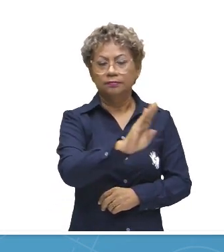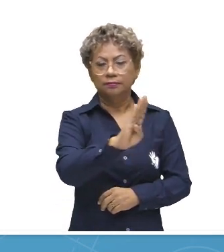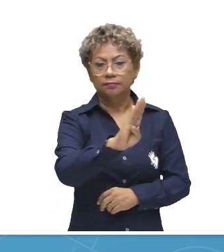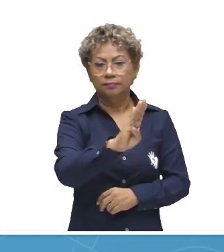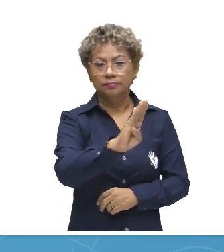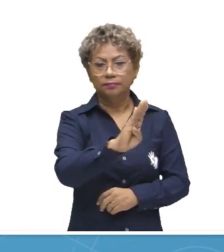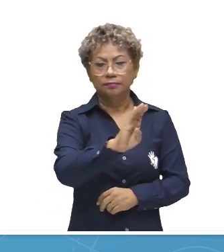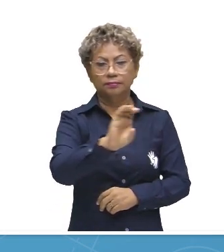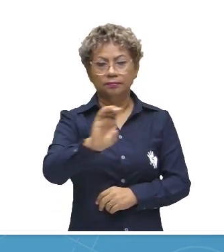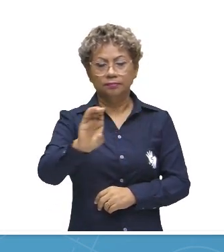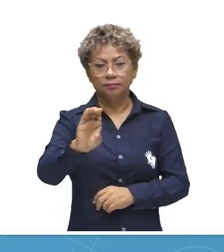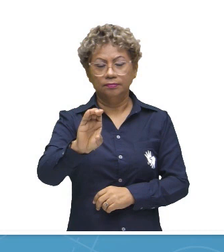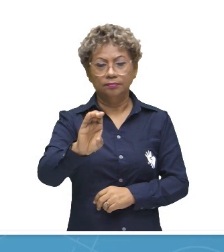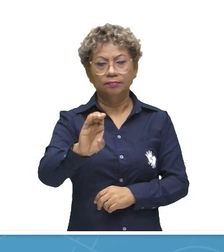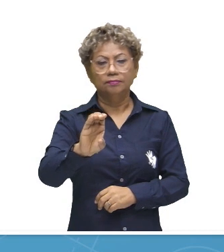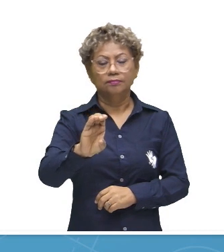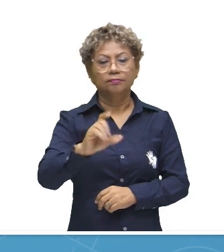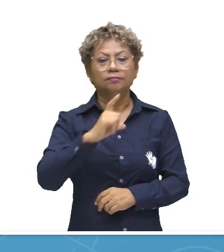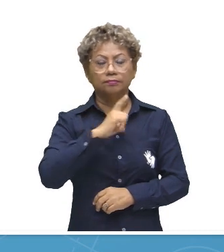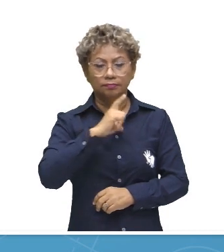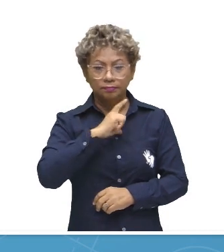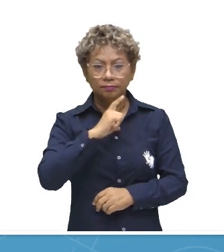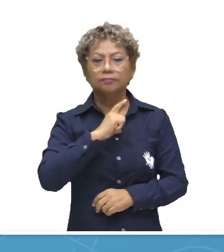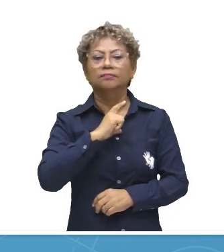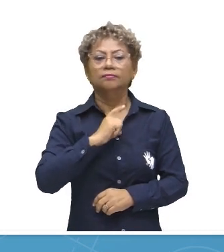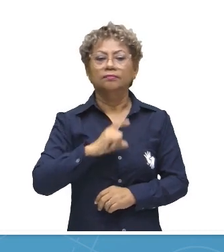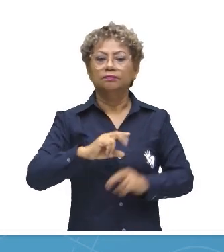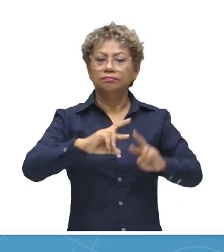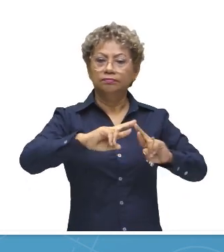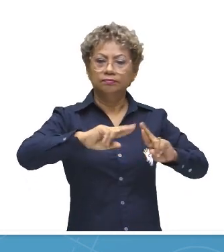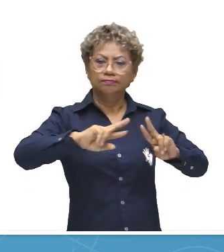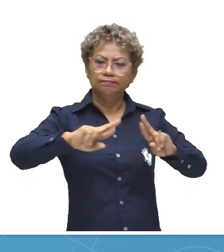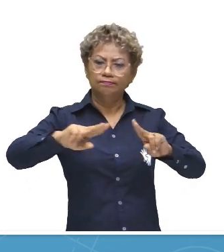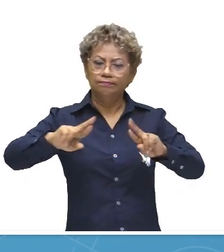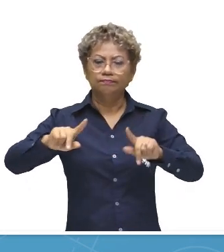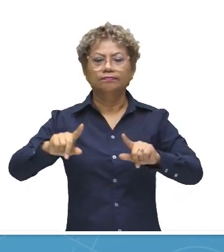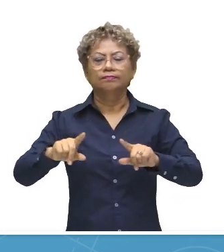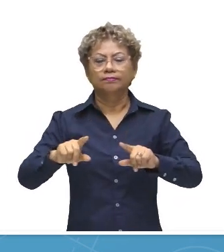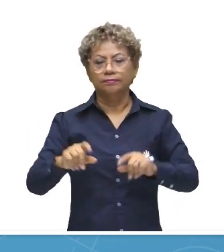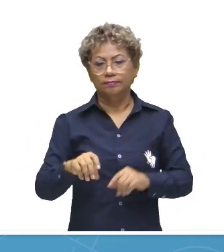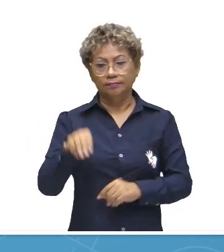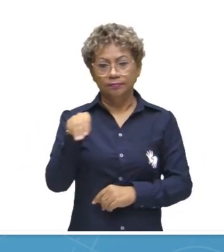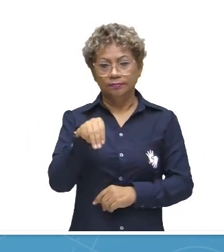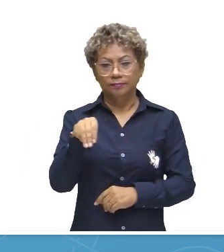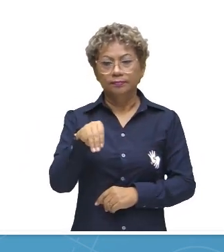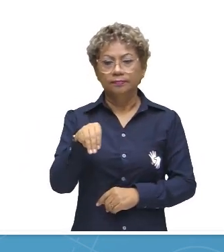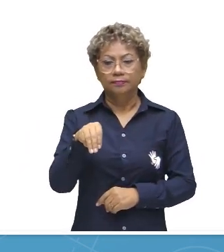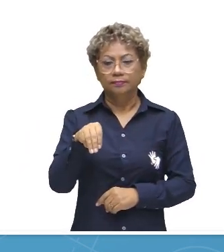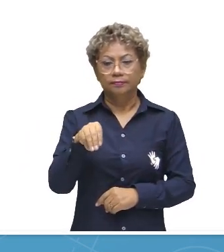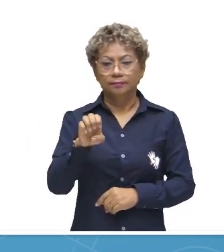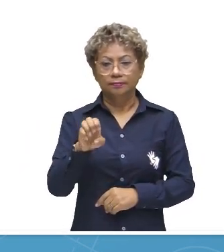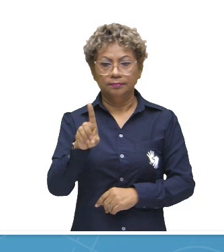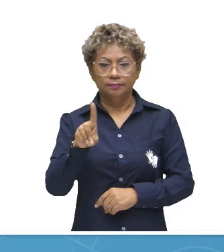todos eles, né, vão ter medidas distintas uma das outras. Então, nesse caso aqui, né, nós chamamos de